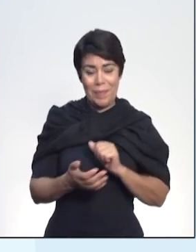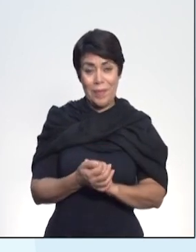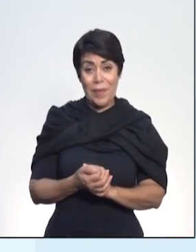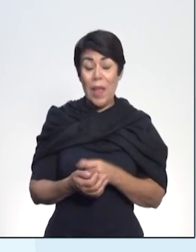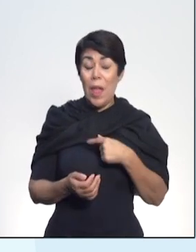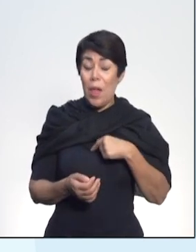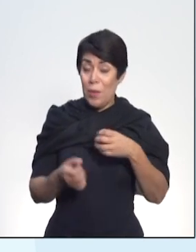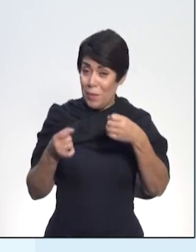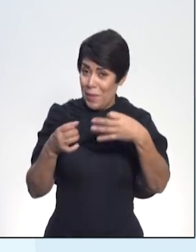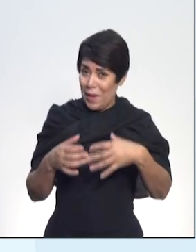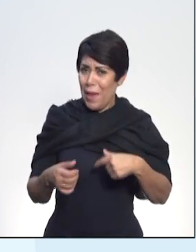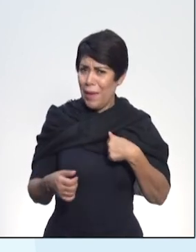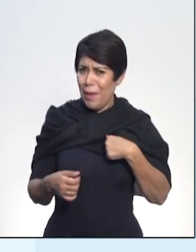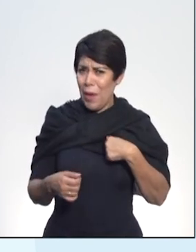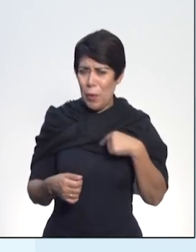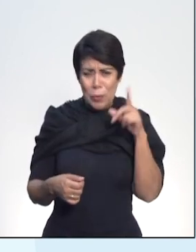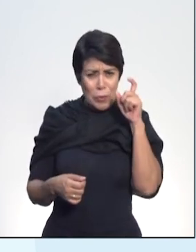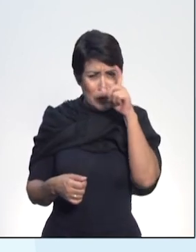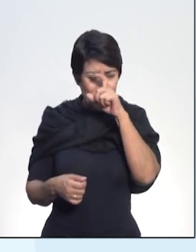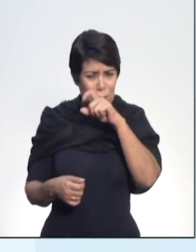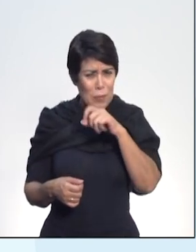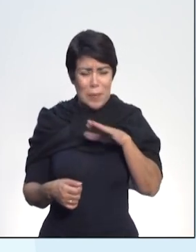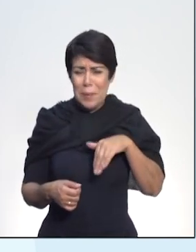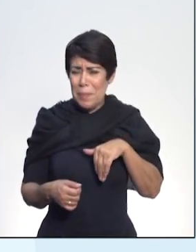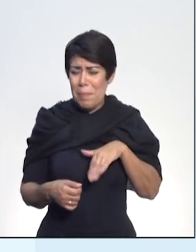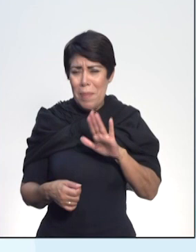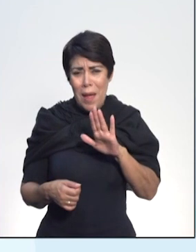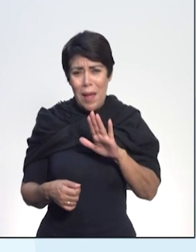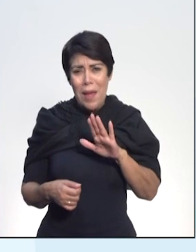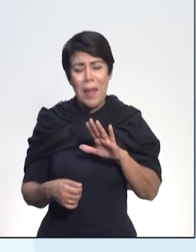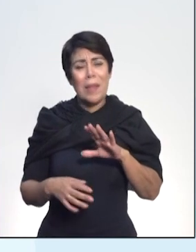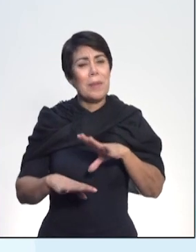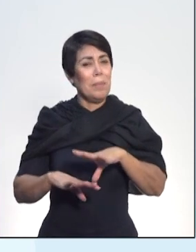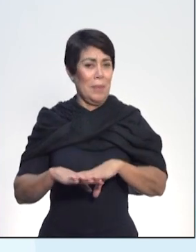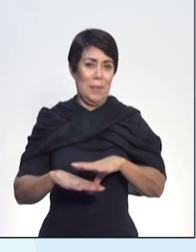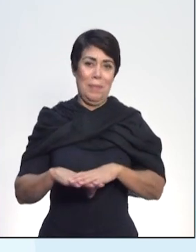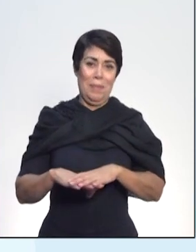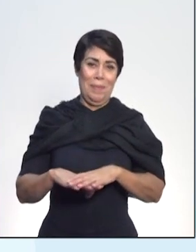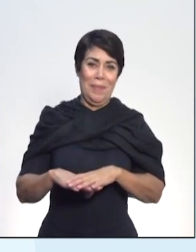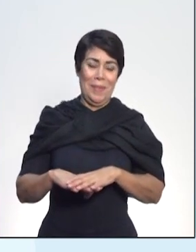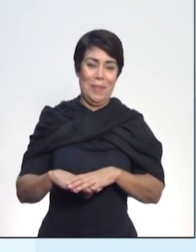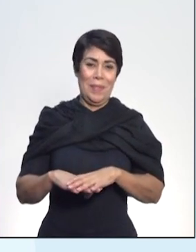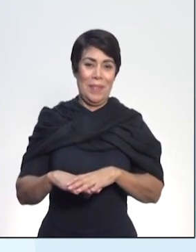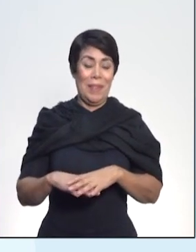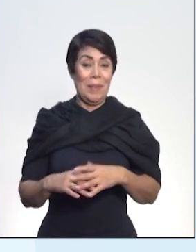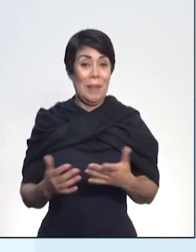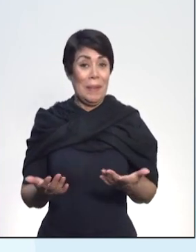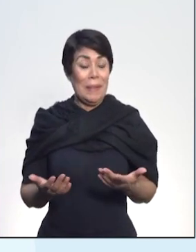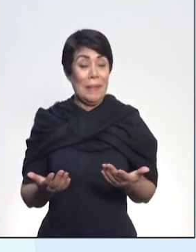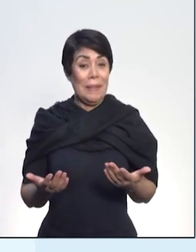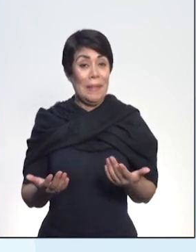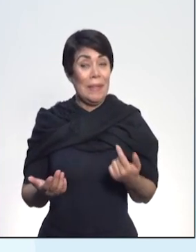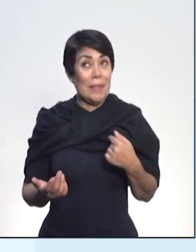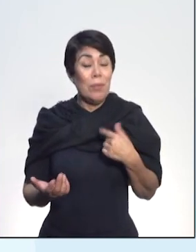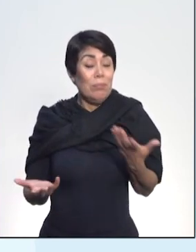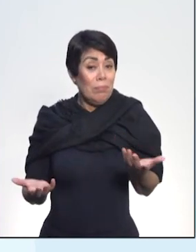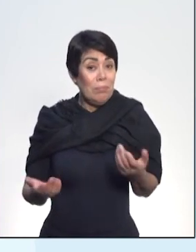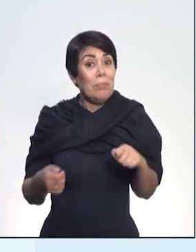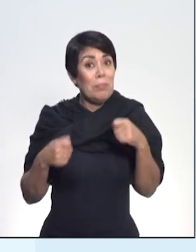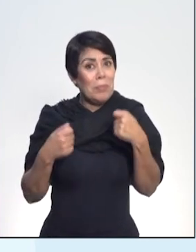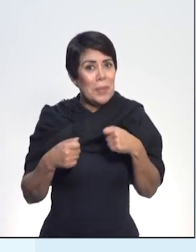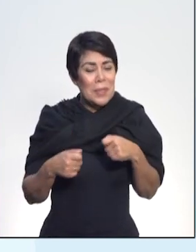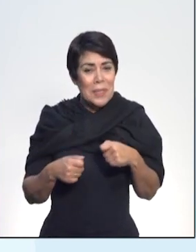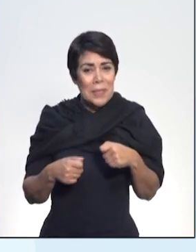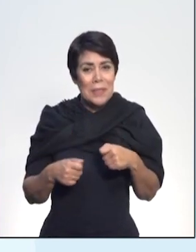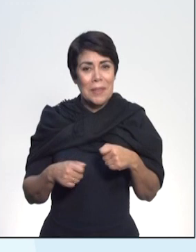meu ponto fraco, quando eu estava no ensino médio, sempre foi a parte que a gente